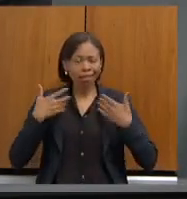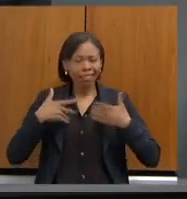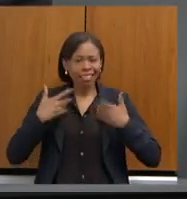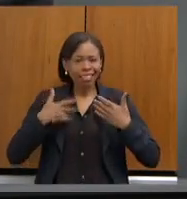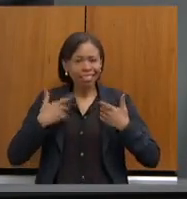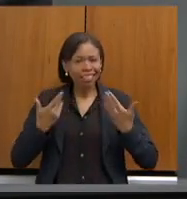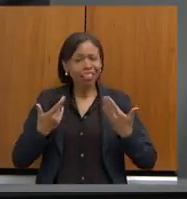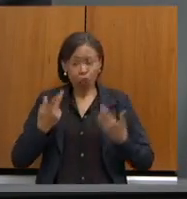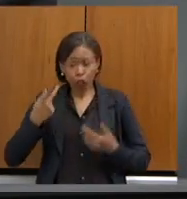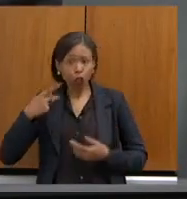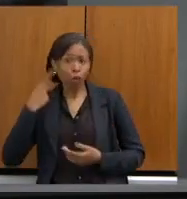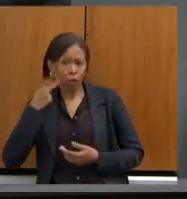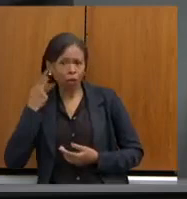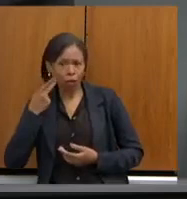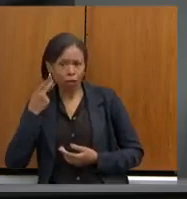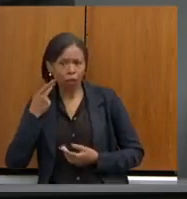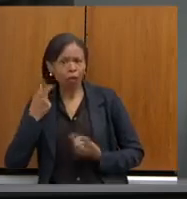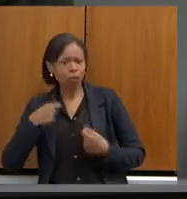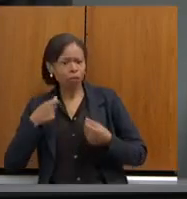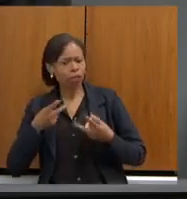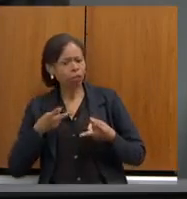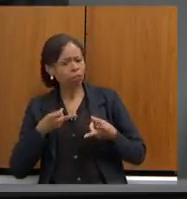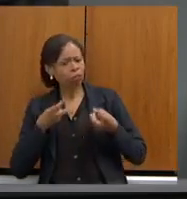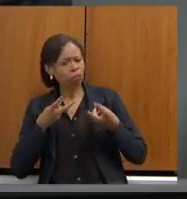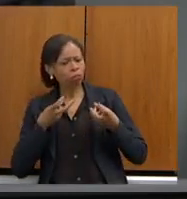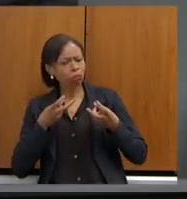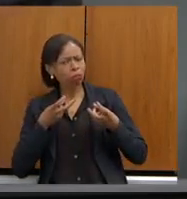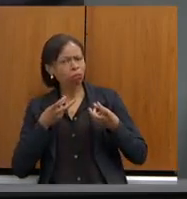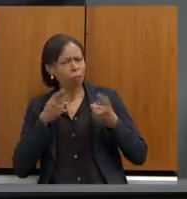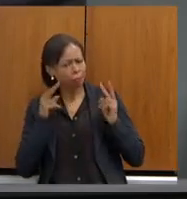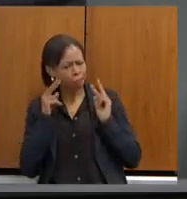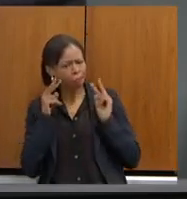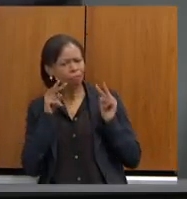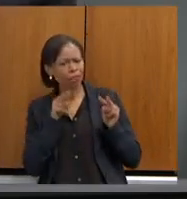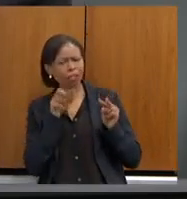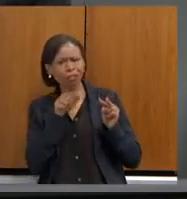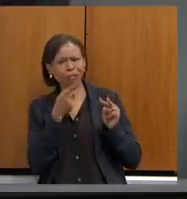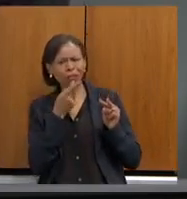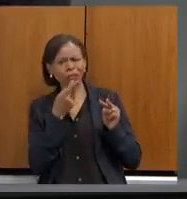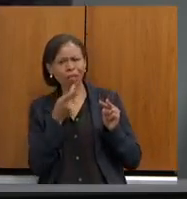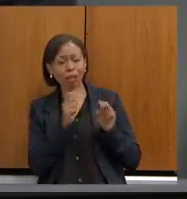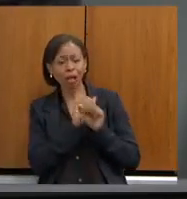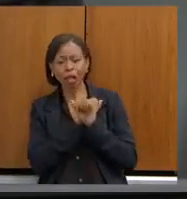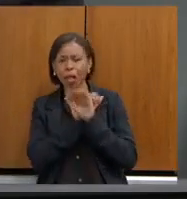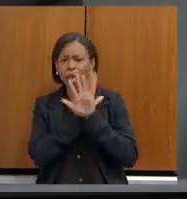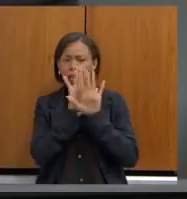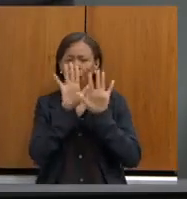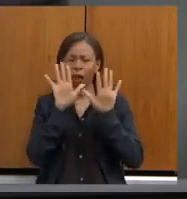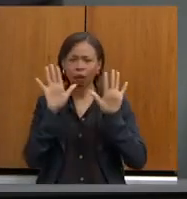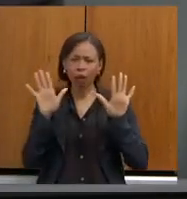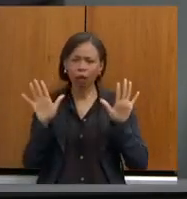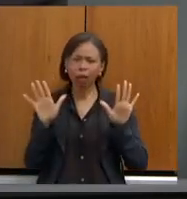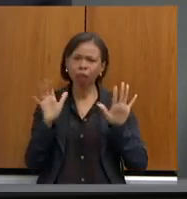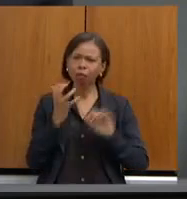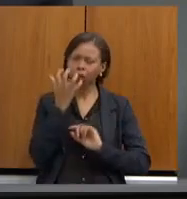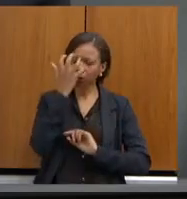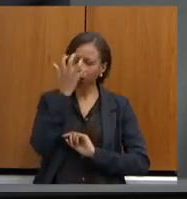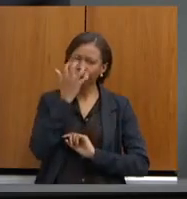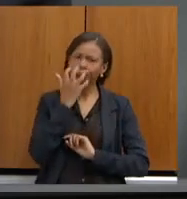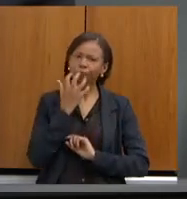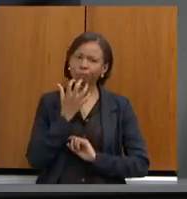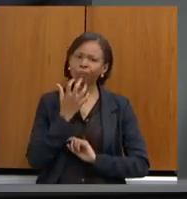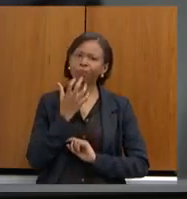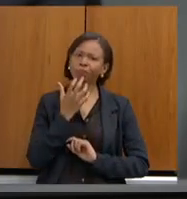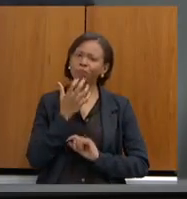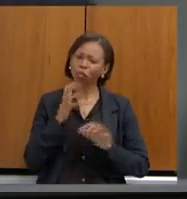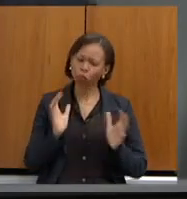precisamos ver ouvir e nada melhor que o vossa excelência atrás pela transparência pela seriedade de